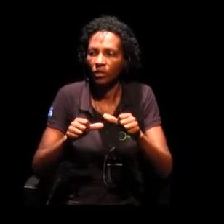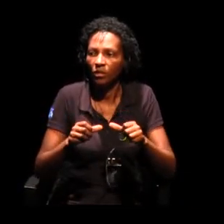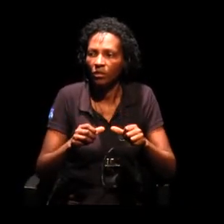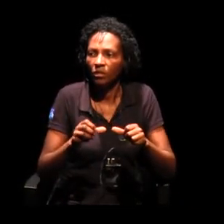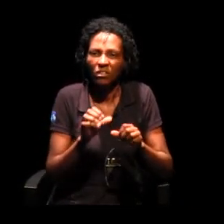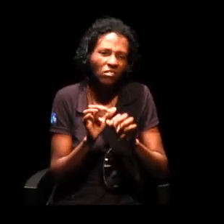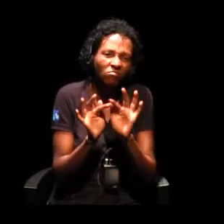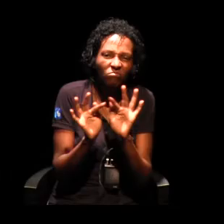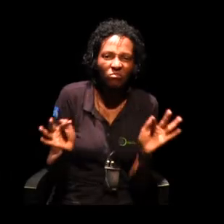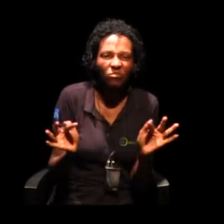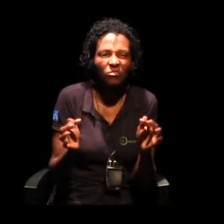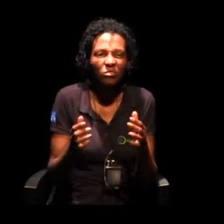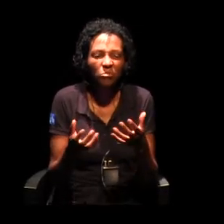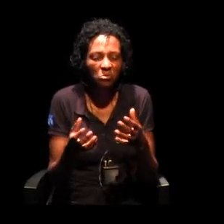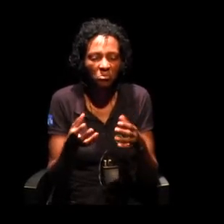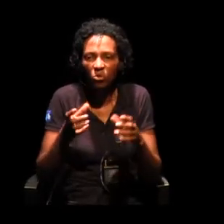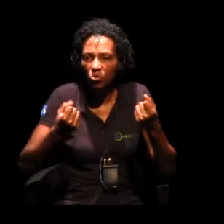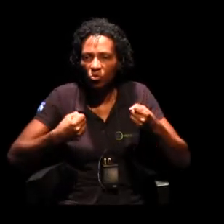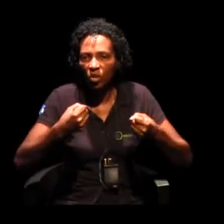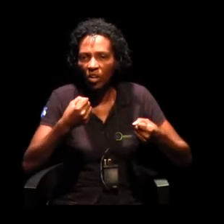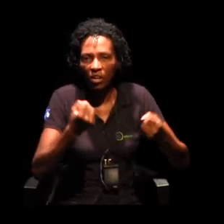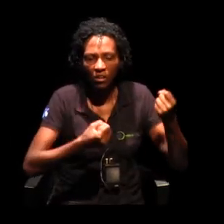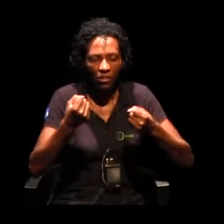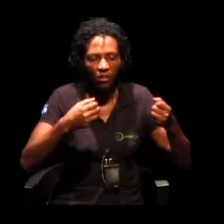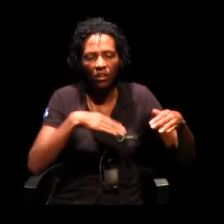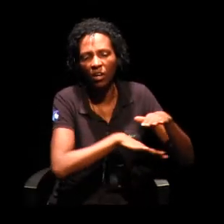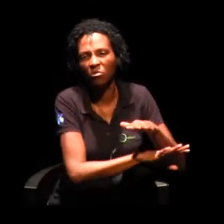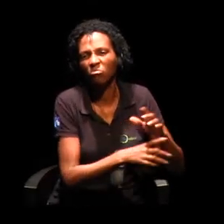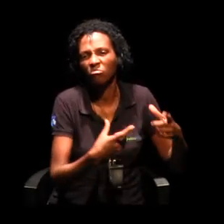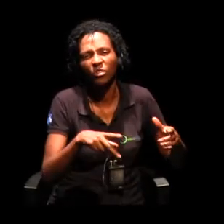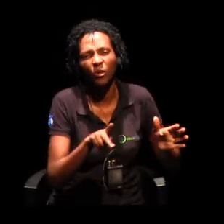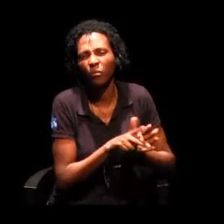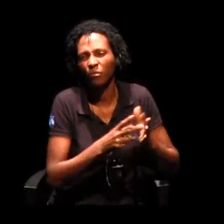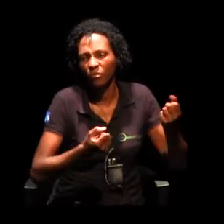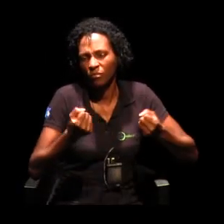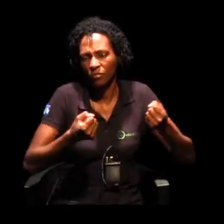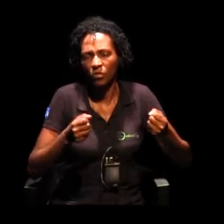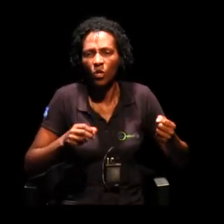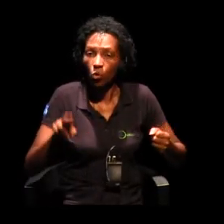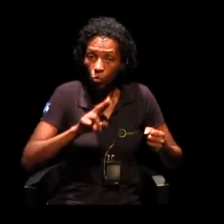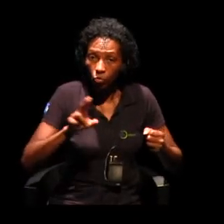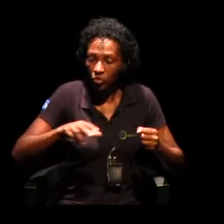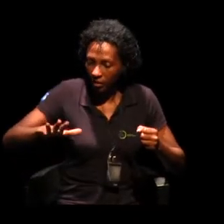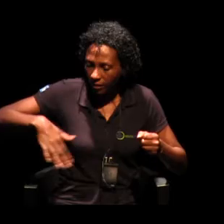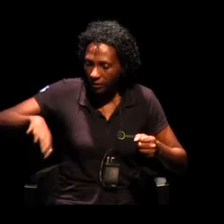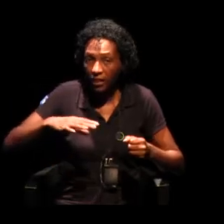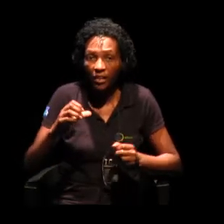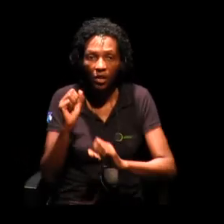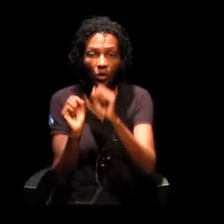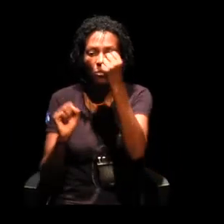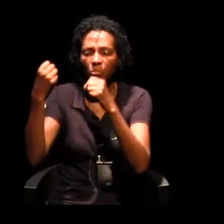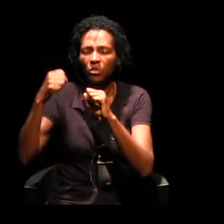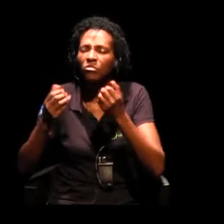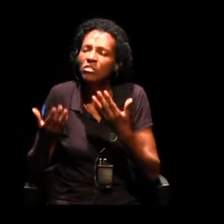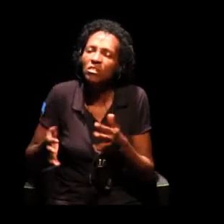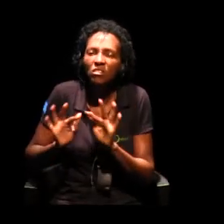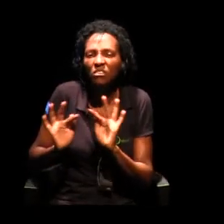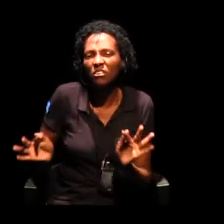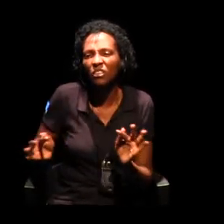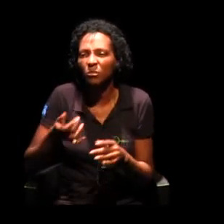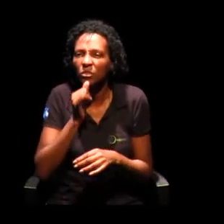dessa infraestrutura em vez de simplesmente fazer no estacionamento. E vimos como esse espaço poderia ser utilizado para uma